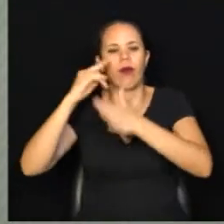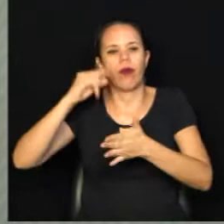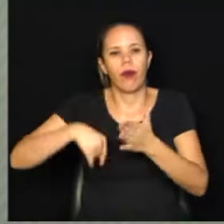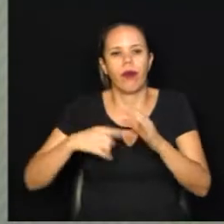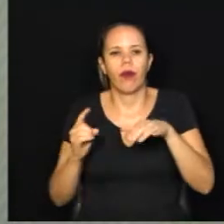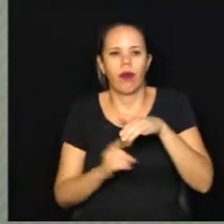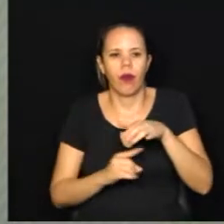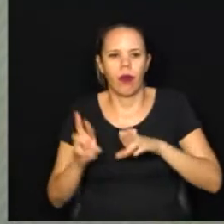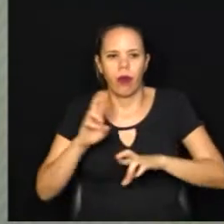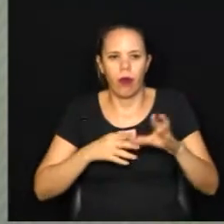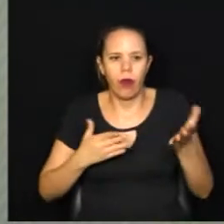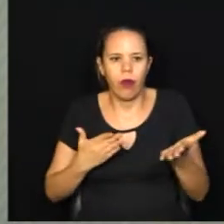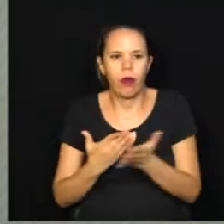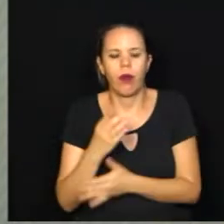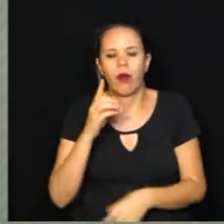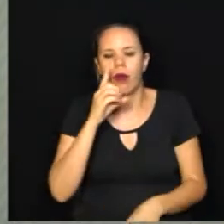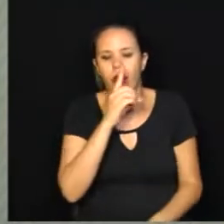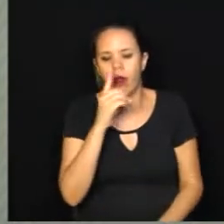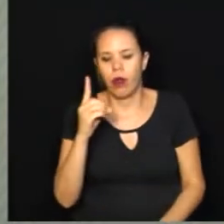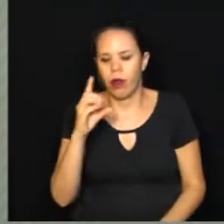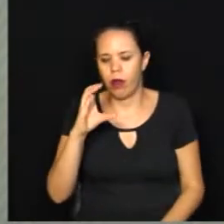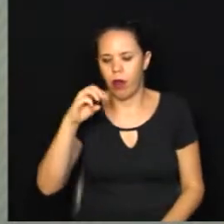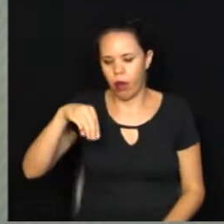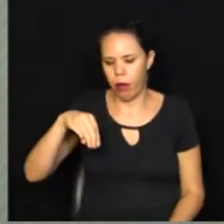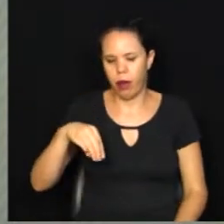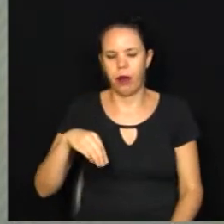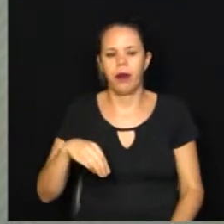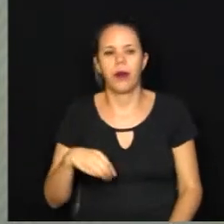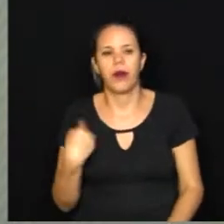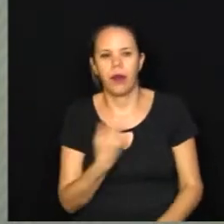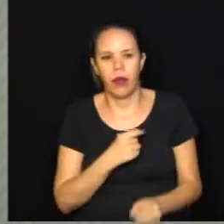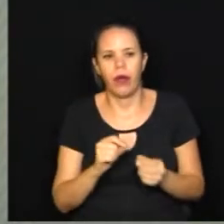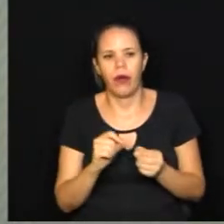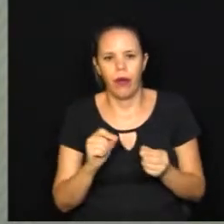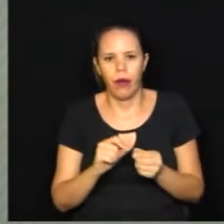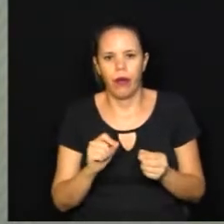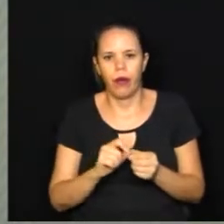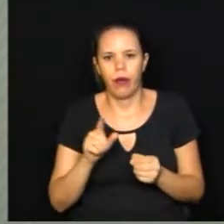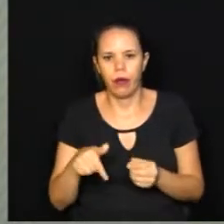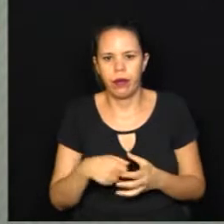Clínico, o DDCM. Então, nós faremos